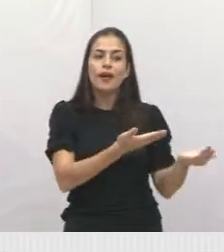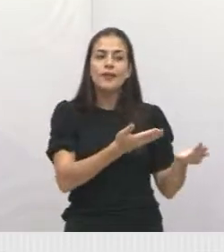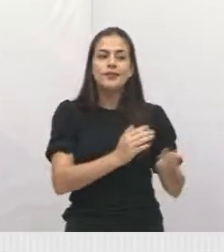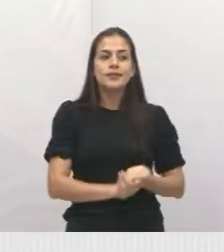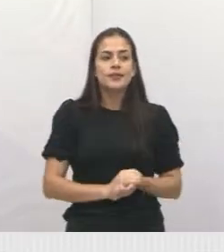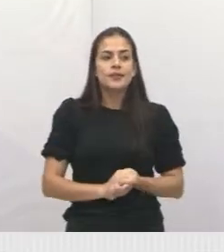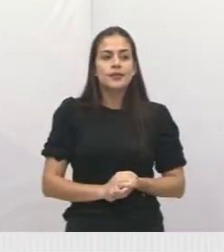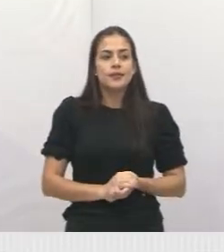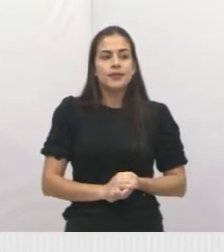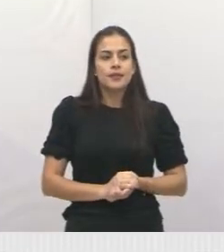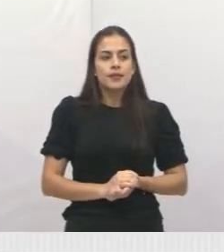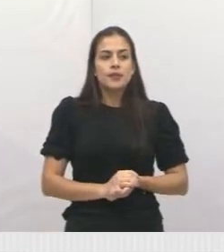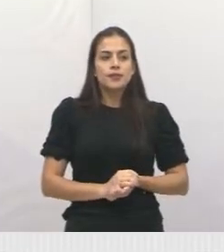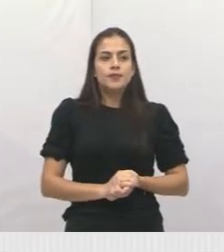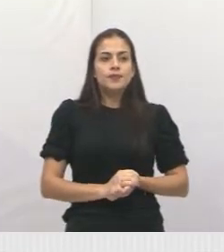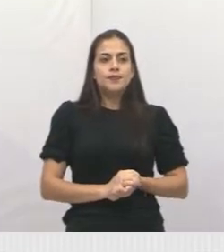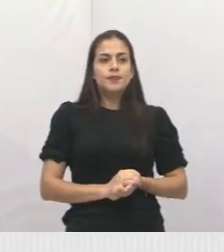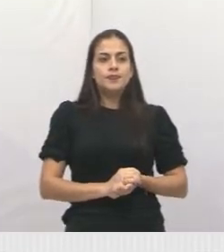Próximo.